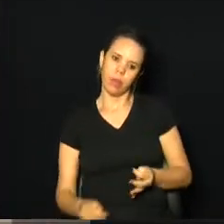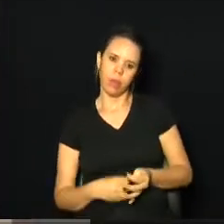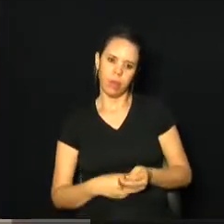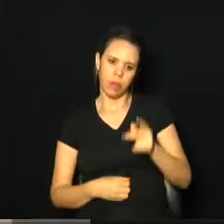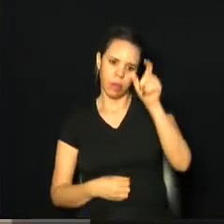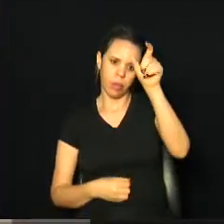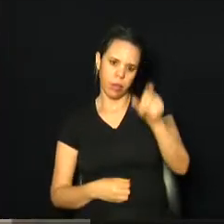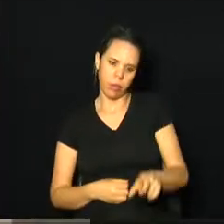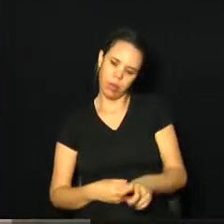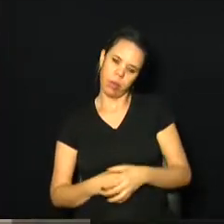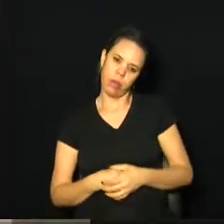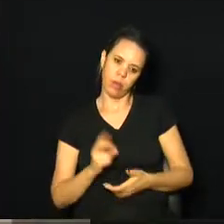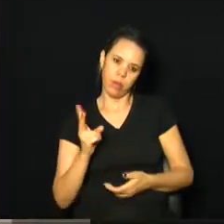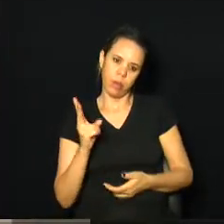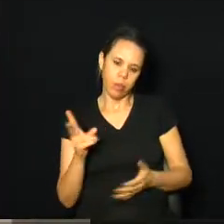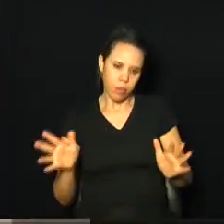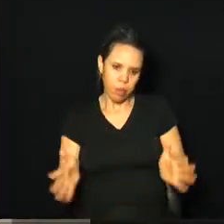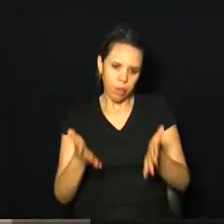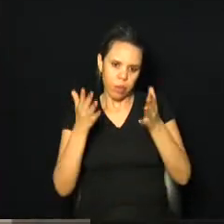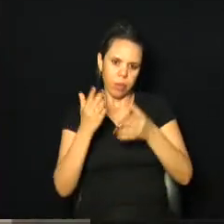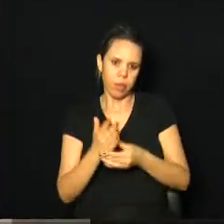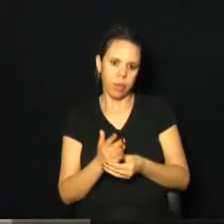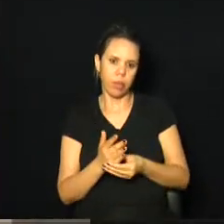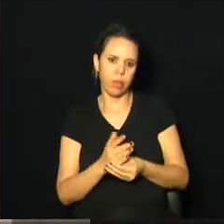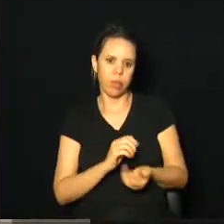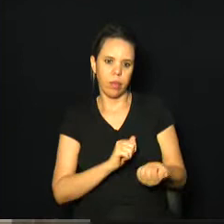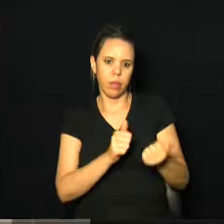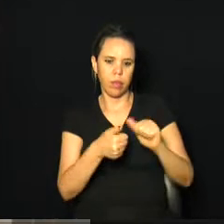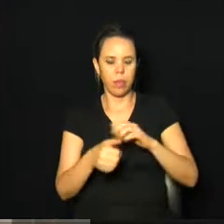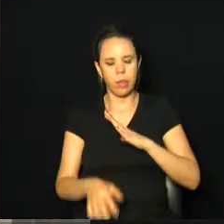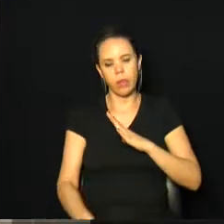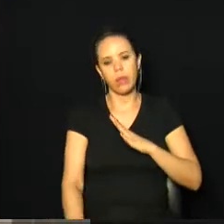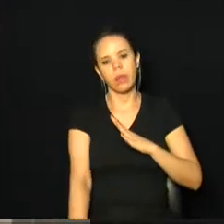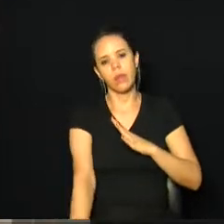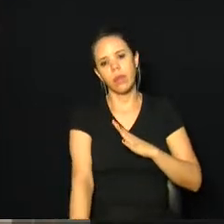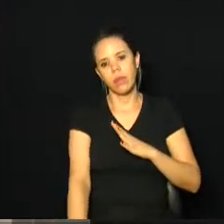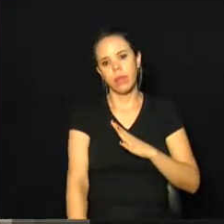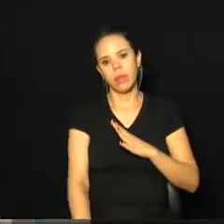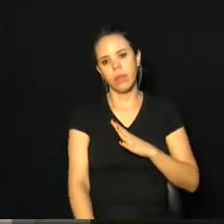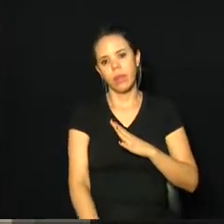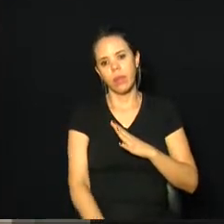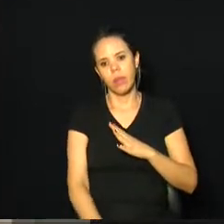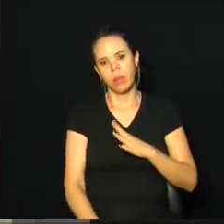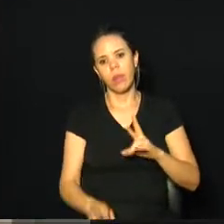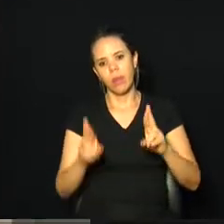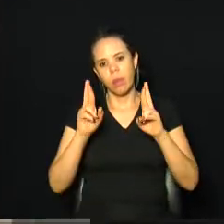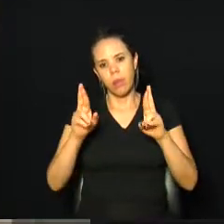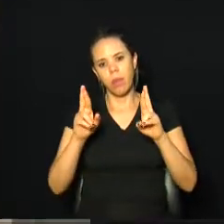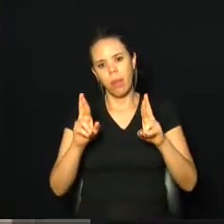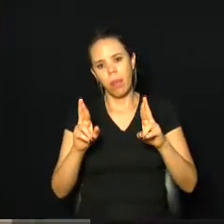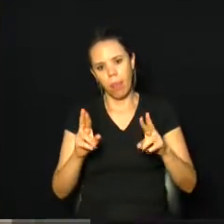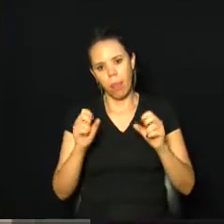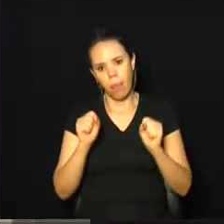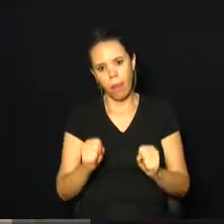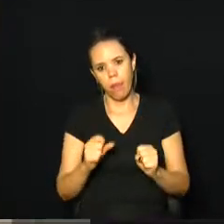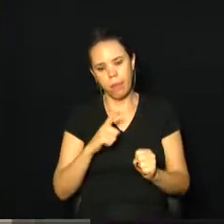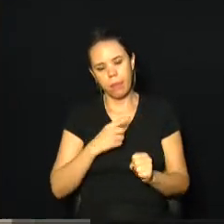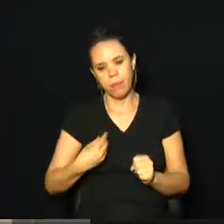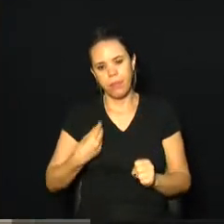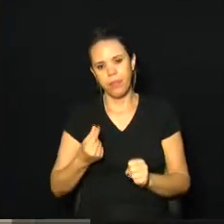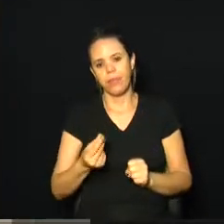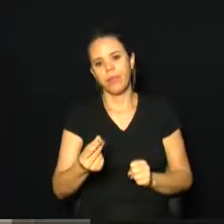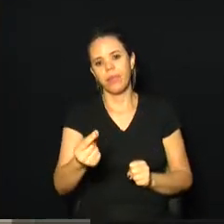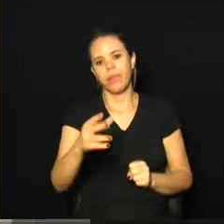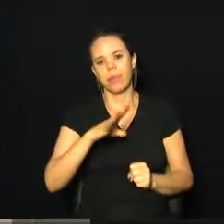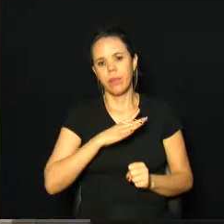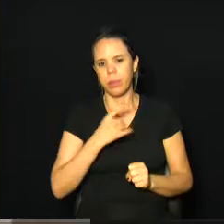pessoa que está sempre incentivando o esporte na cidade. E eu espero que a gente possa ter vida longa aí na